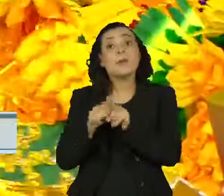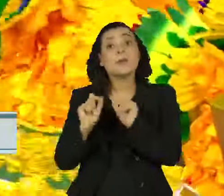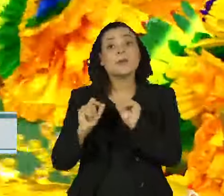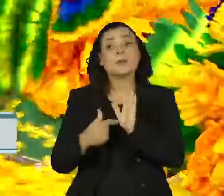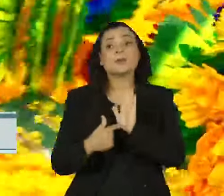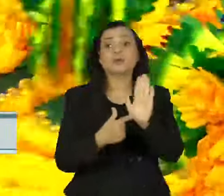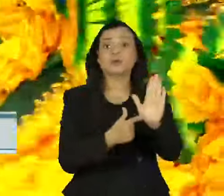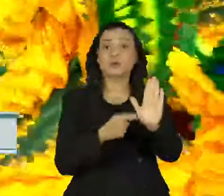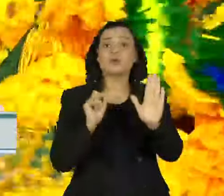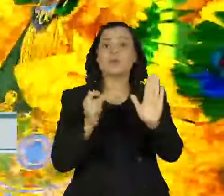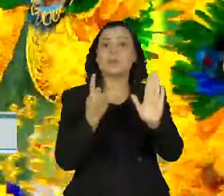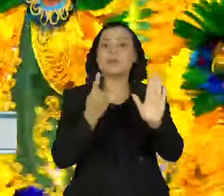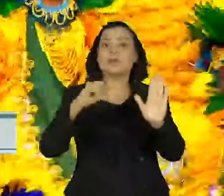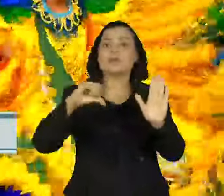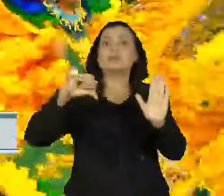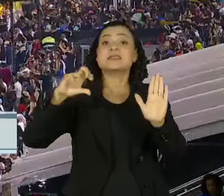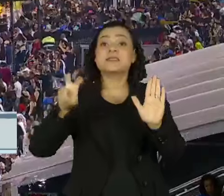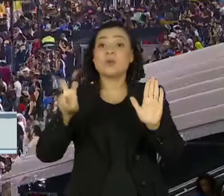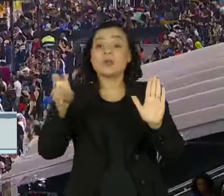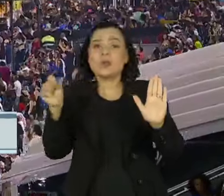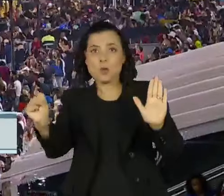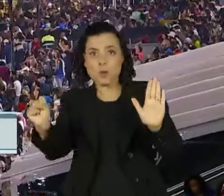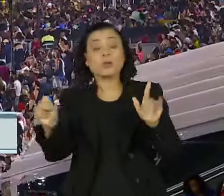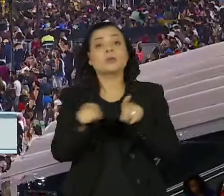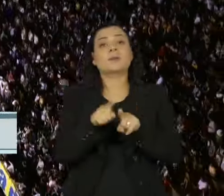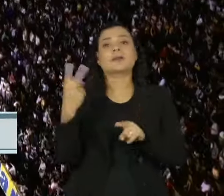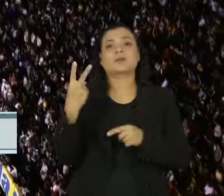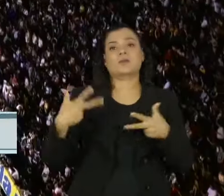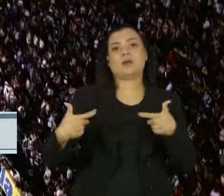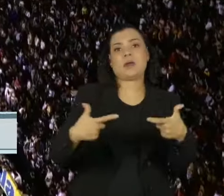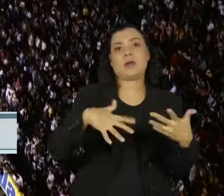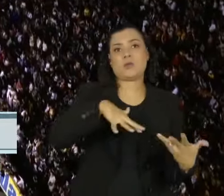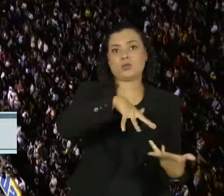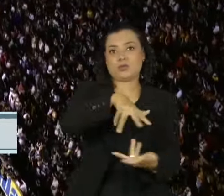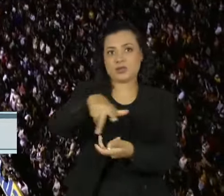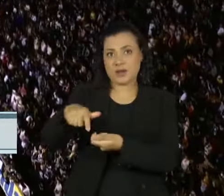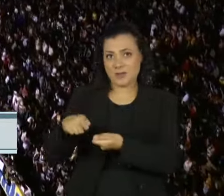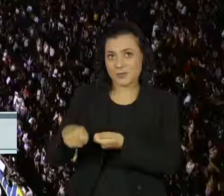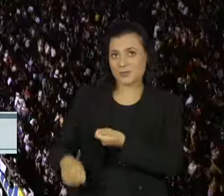Mundo de 1958 e a Segunda Guerra Mundial.